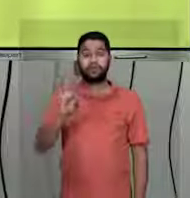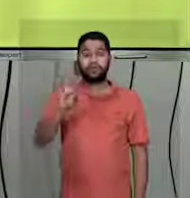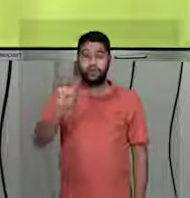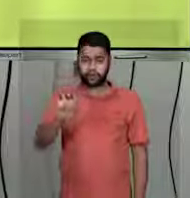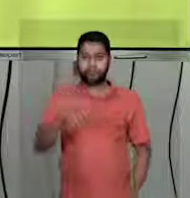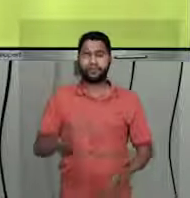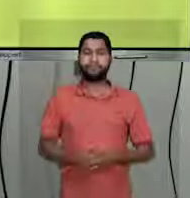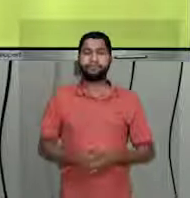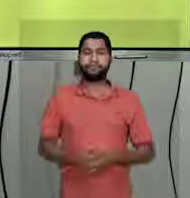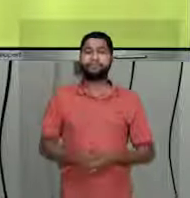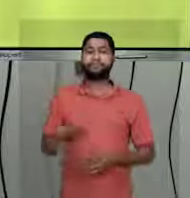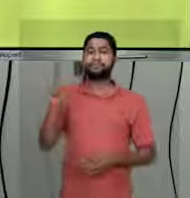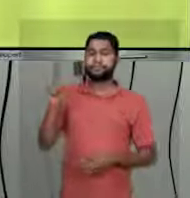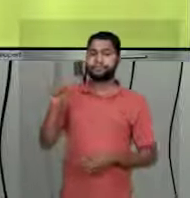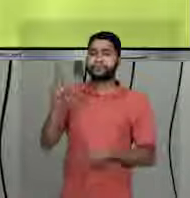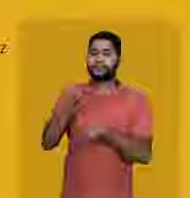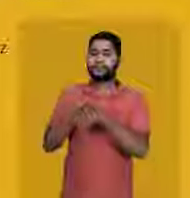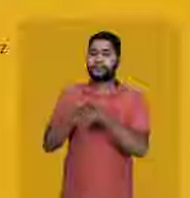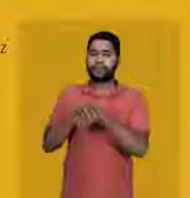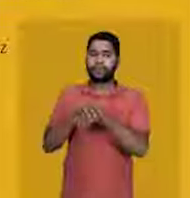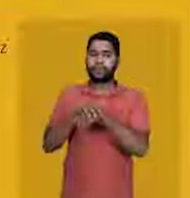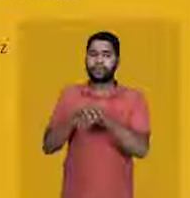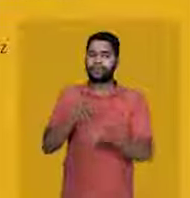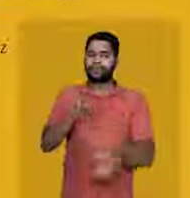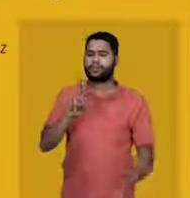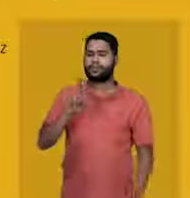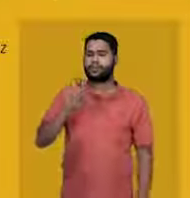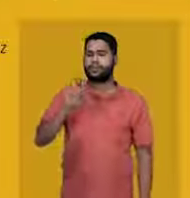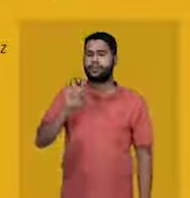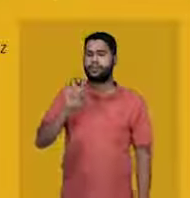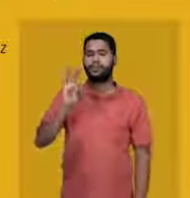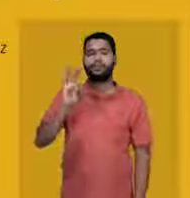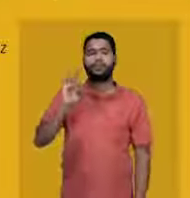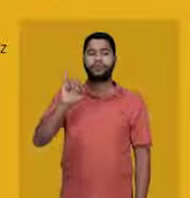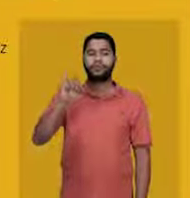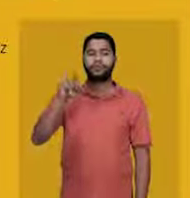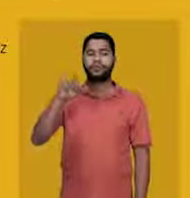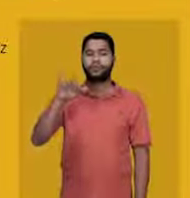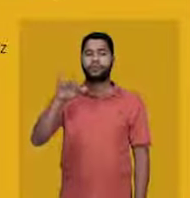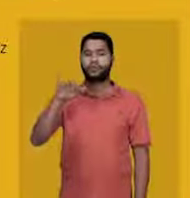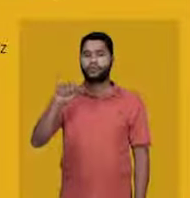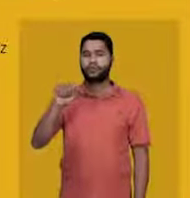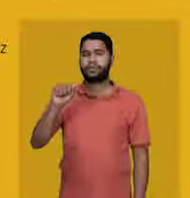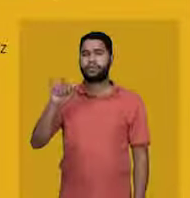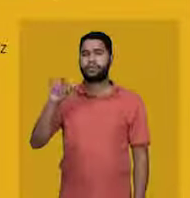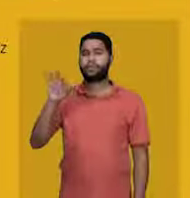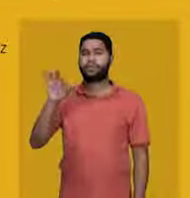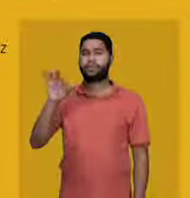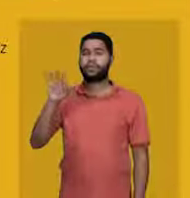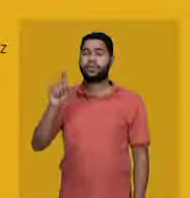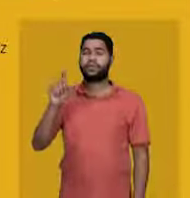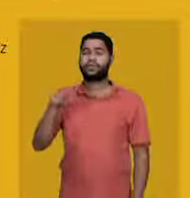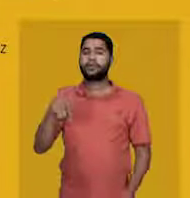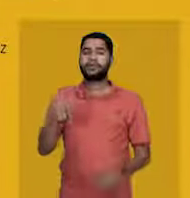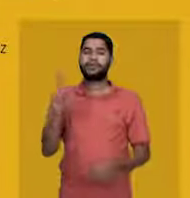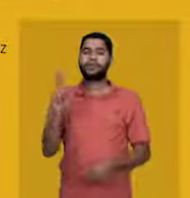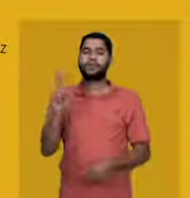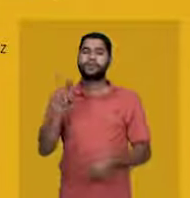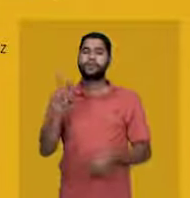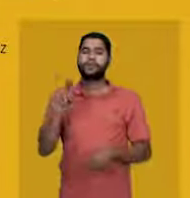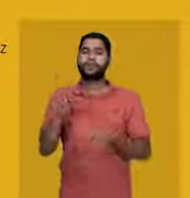Retinopatia diabética. É uma doença que afeta os vasos sanguíneos da retina e ocorre, como o próprio nome diz,